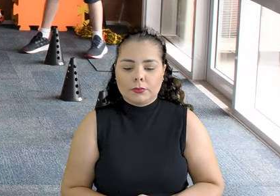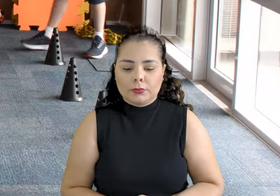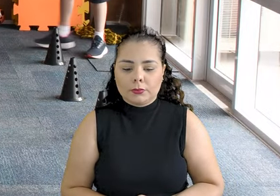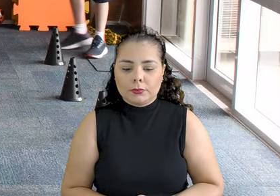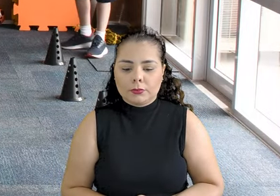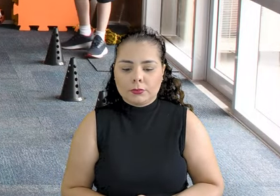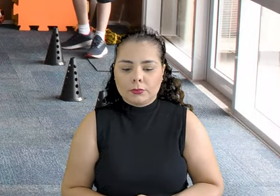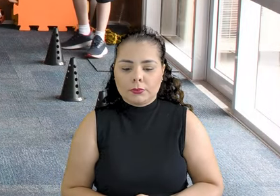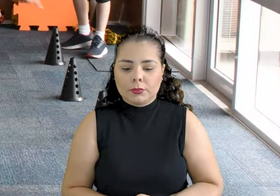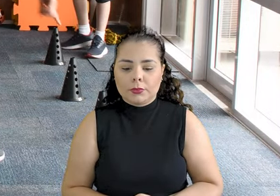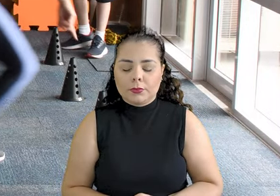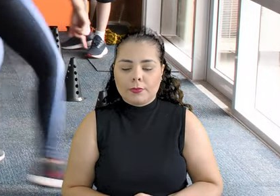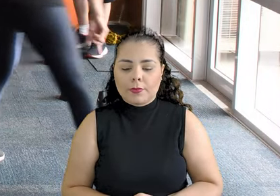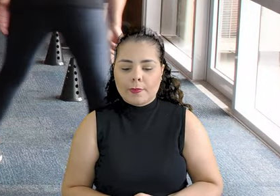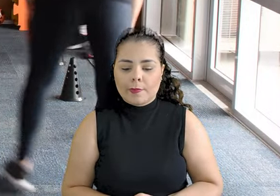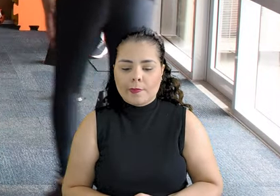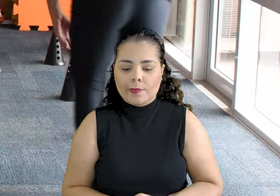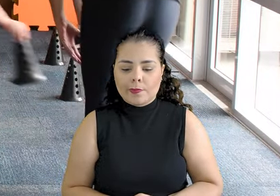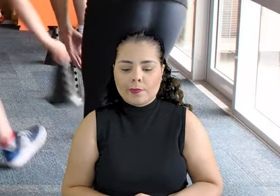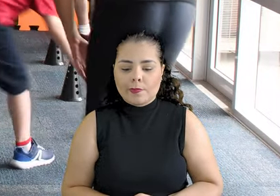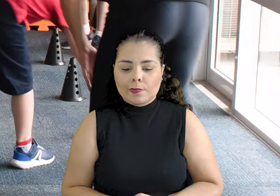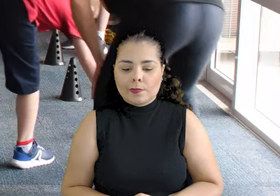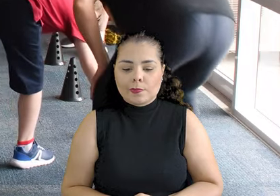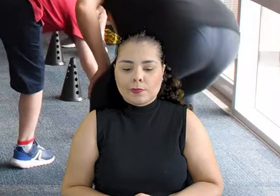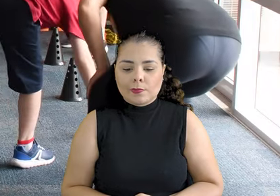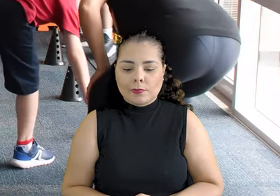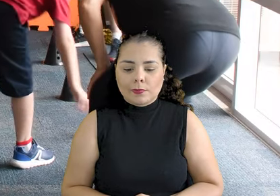é. Falta mais um, então.